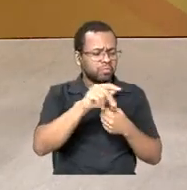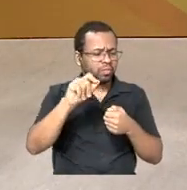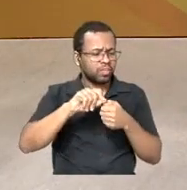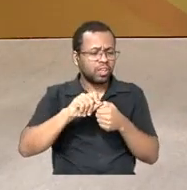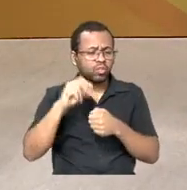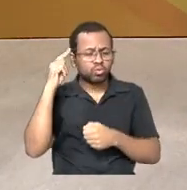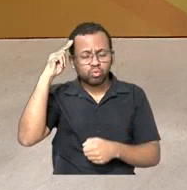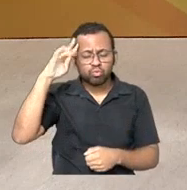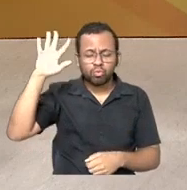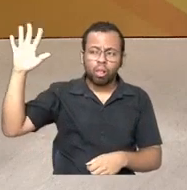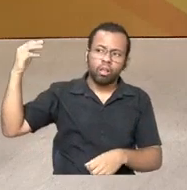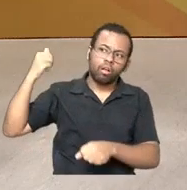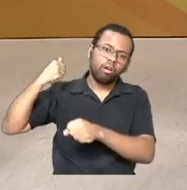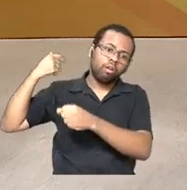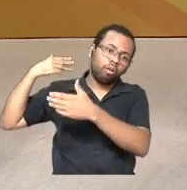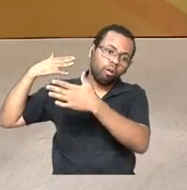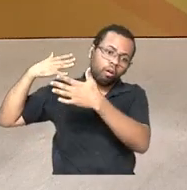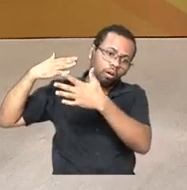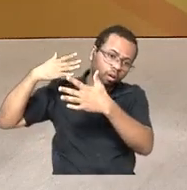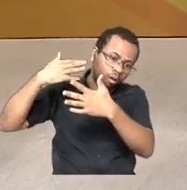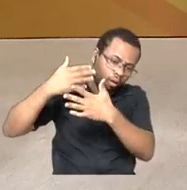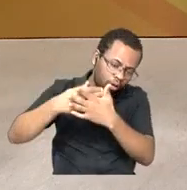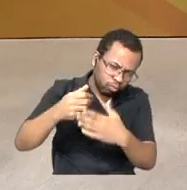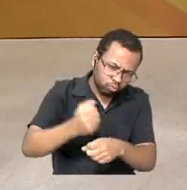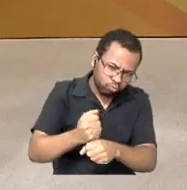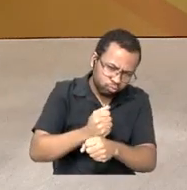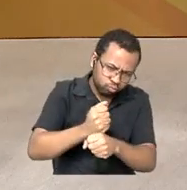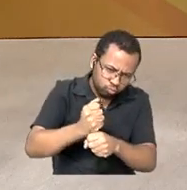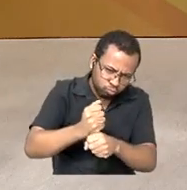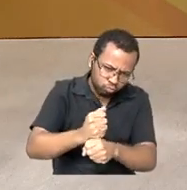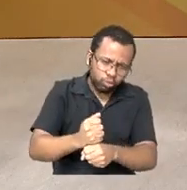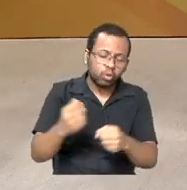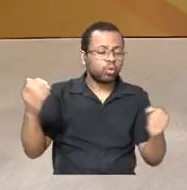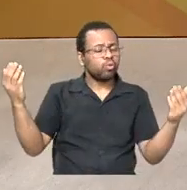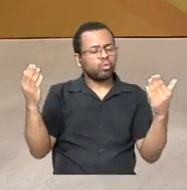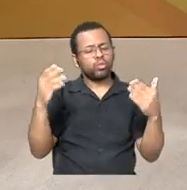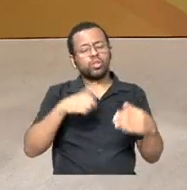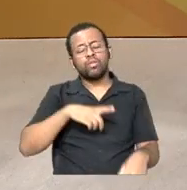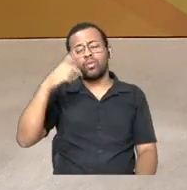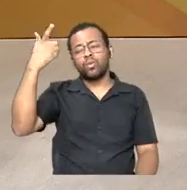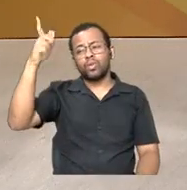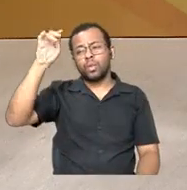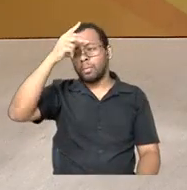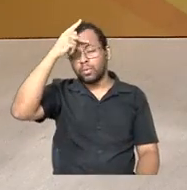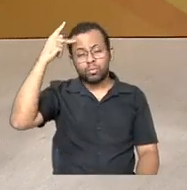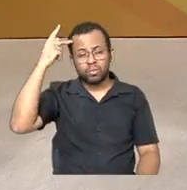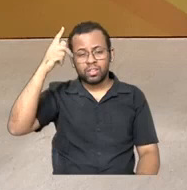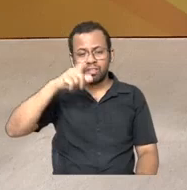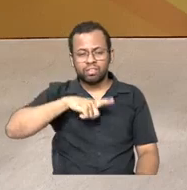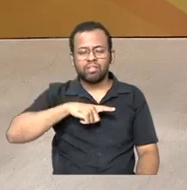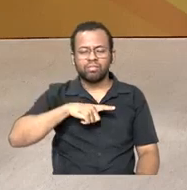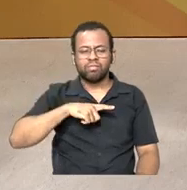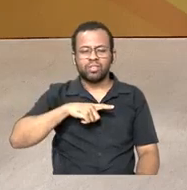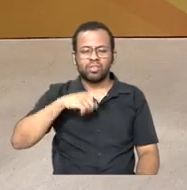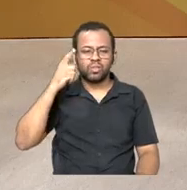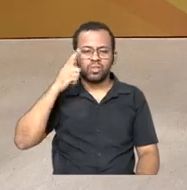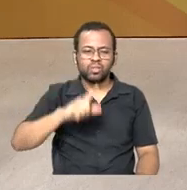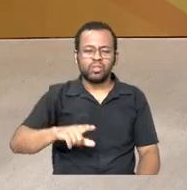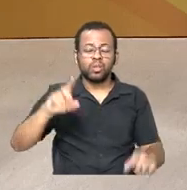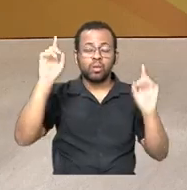há anos né hoje tem mais alguém que vai ter essa oportunidade é hora dele já que